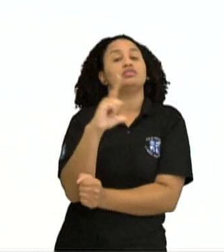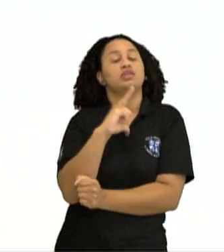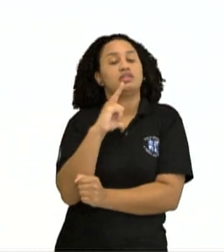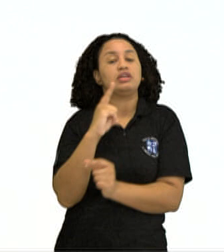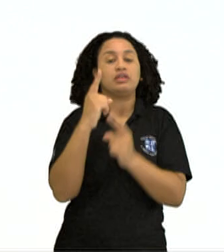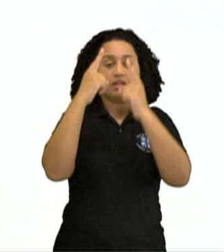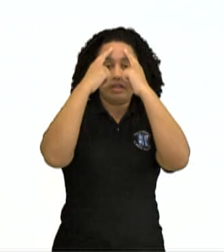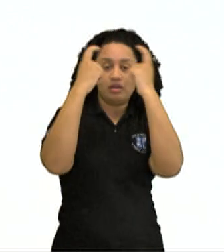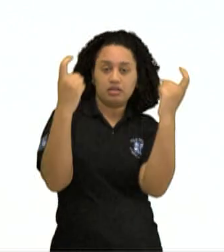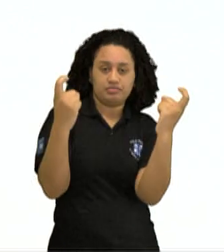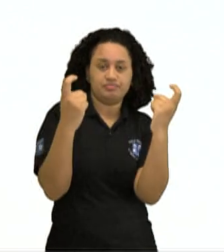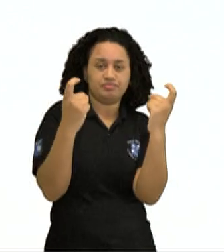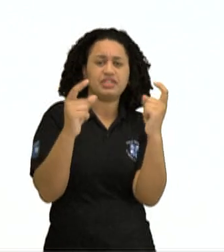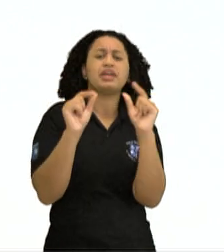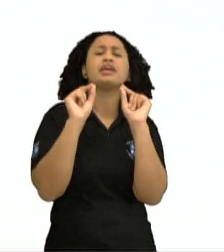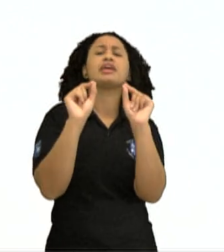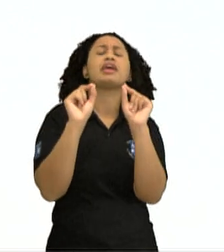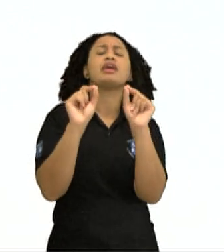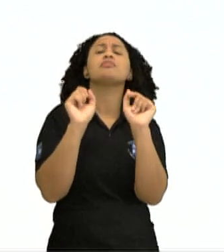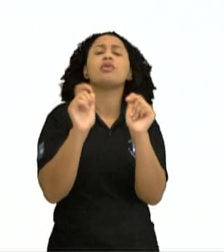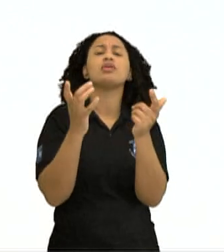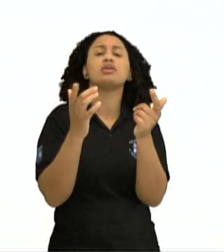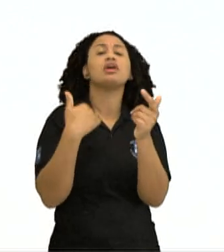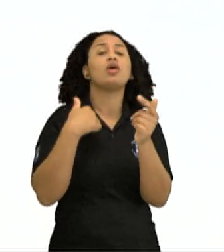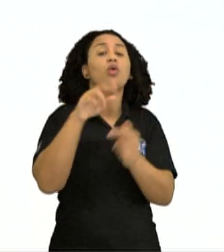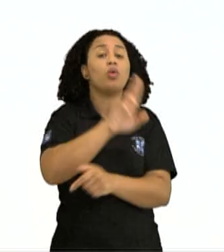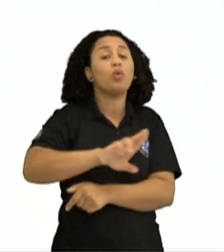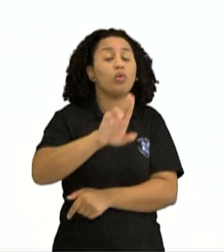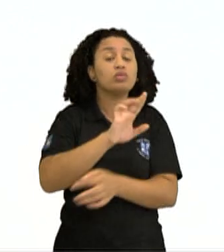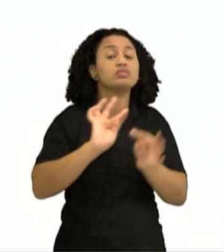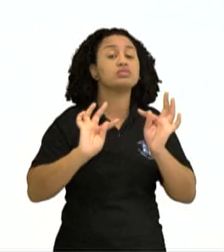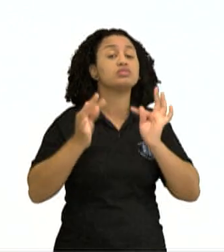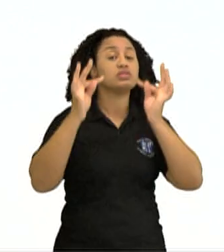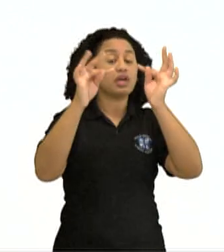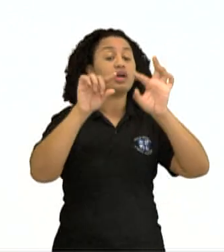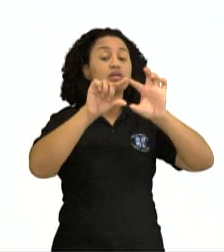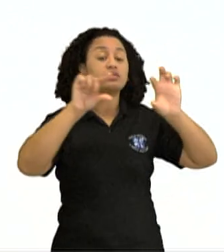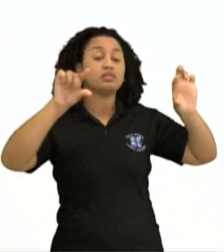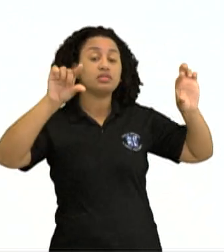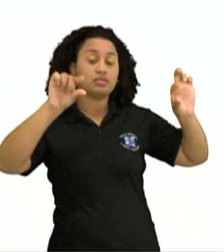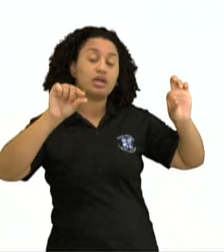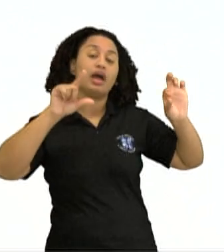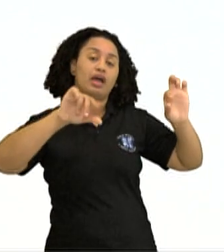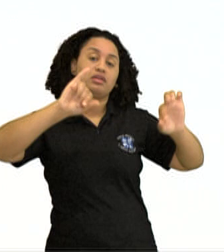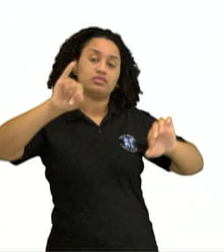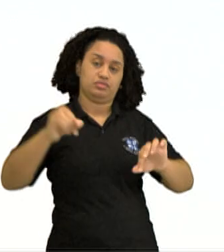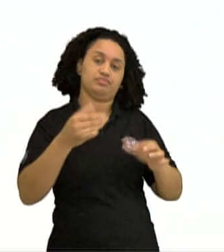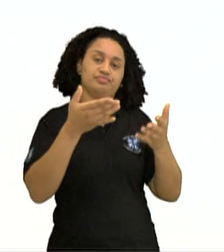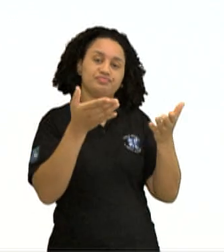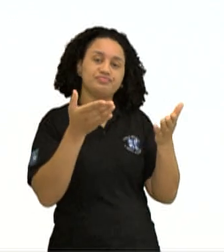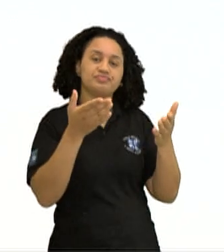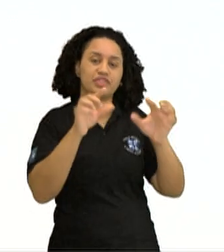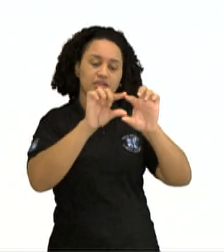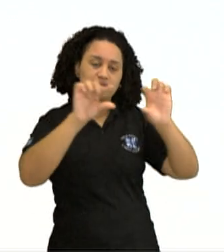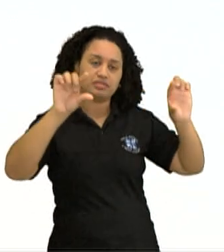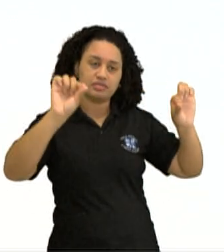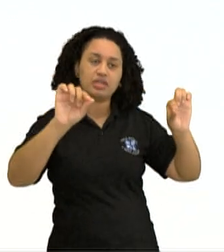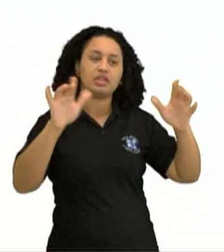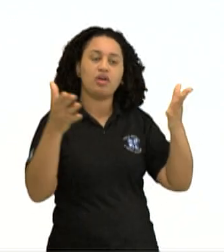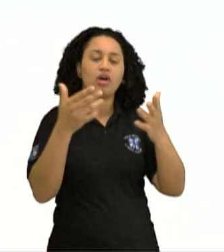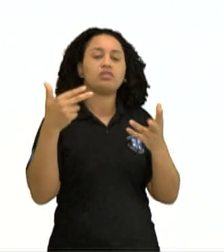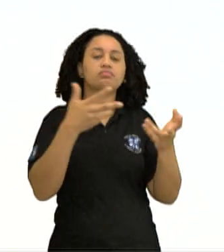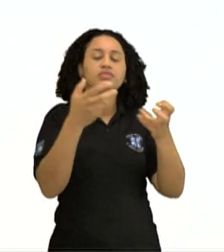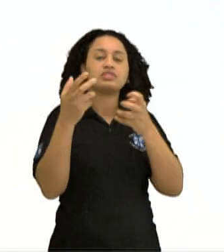agressividade. Quem pode levar? O uso excessivo da tecnologia. Então, esse é o sujeito. Aqui, vamos verificar